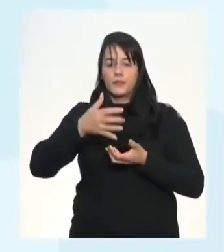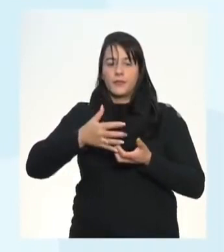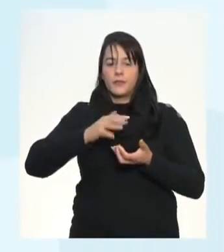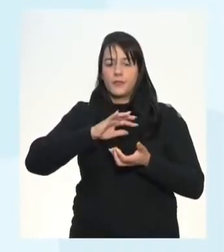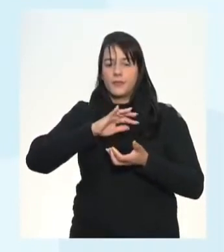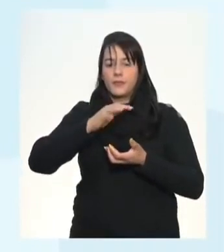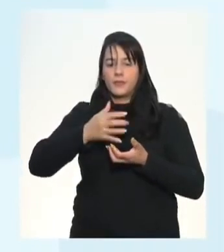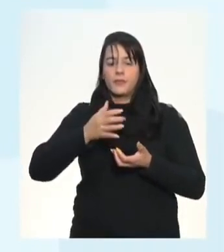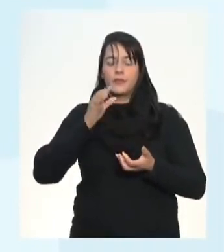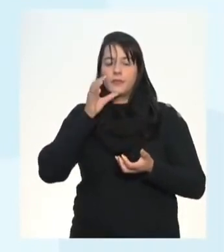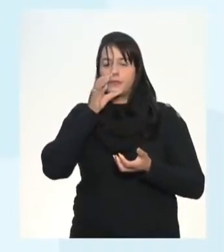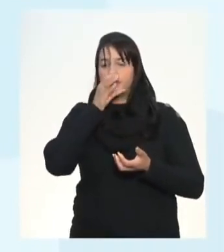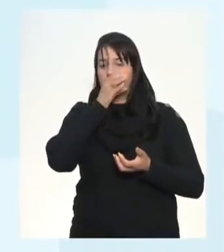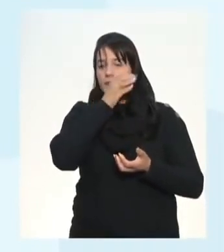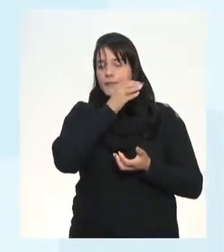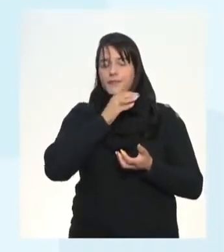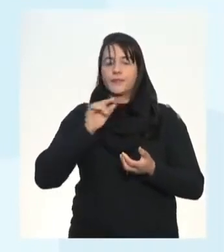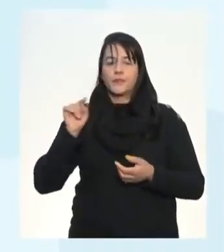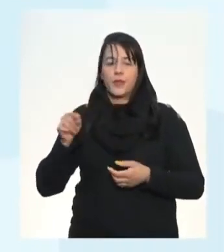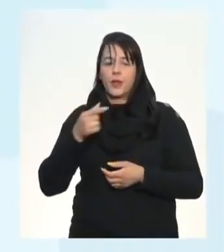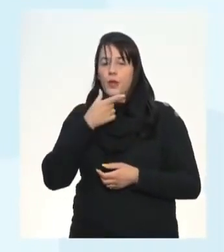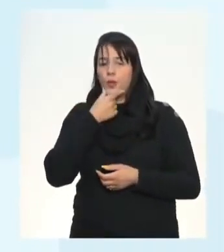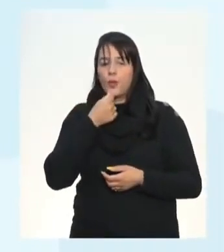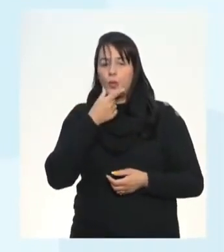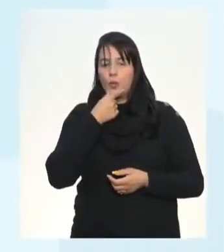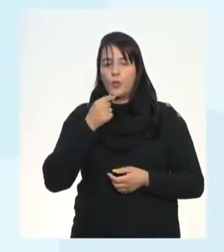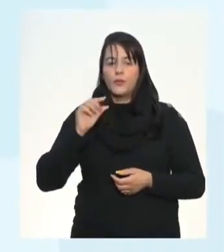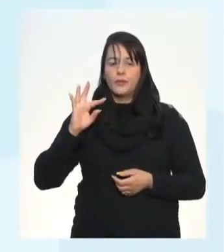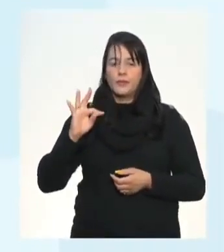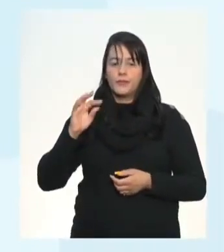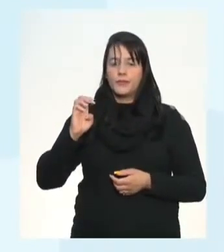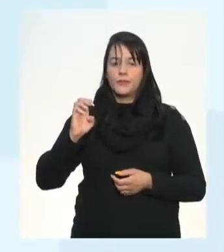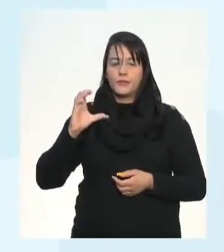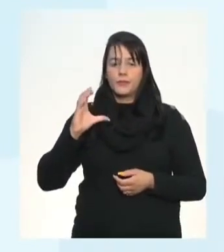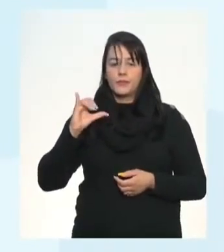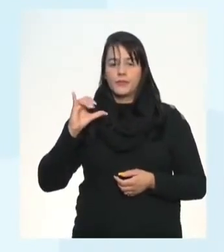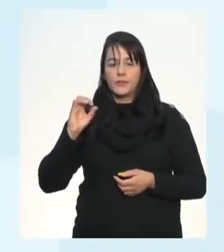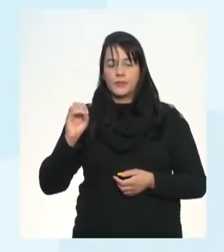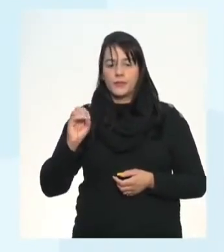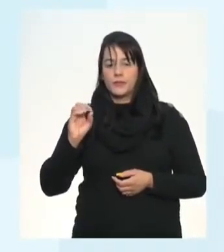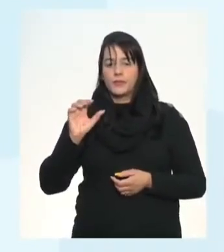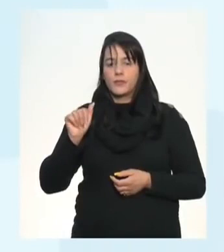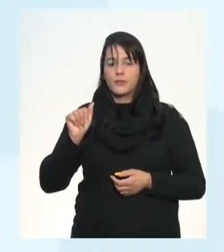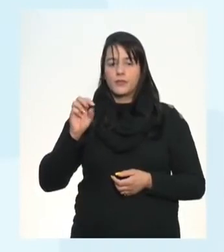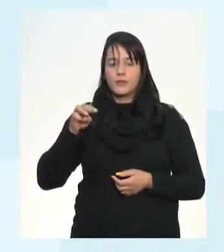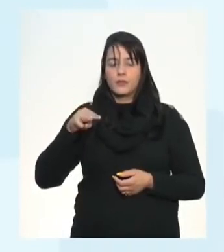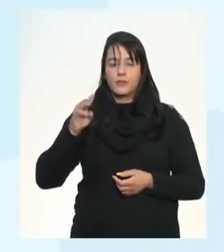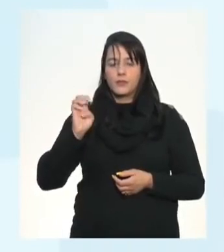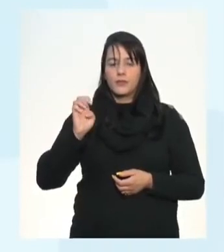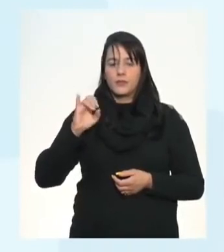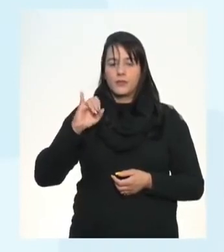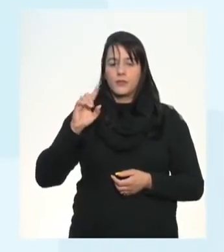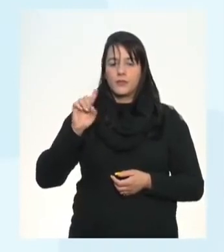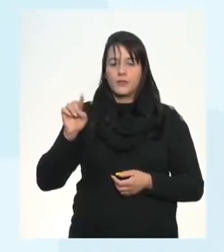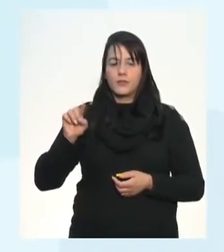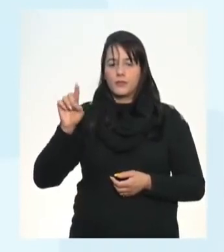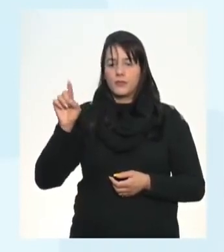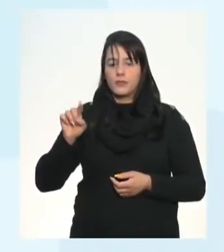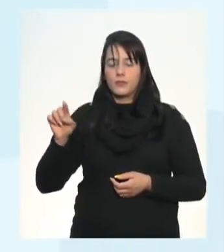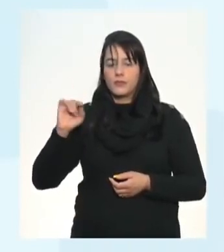extremos. Diz o pesquisador Tércio Ambrise, professor titular da IAG